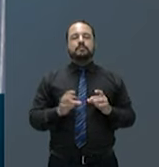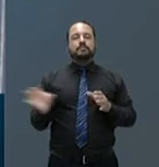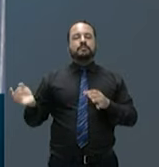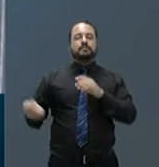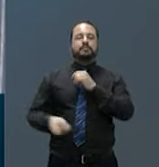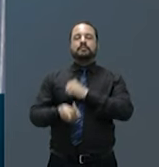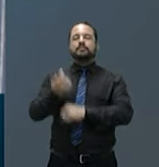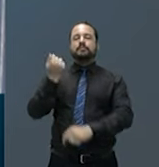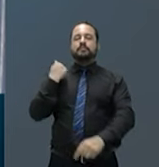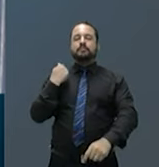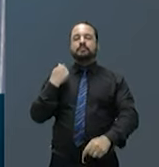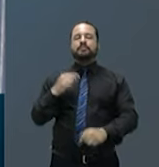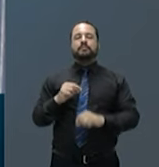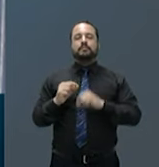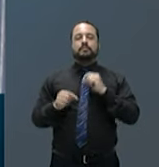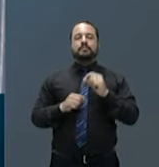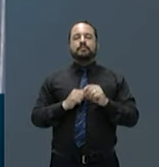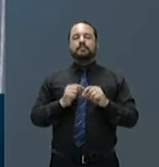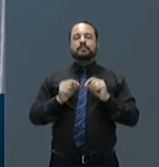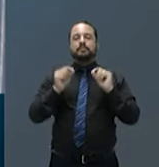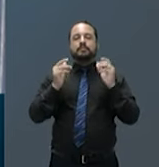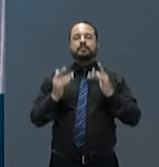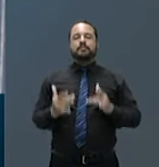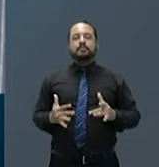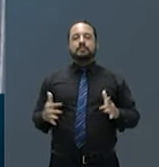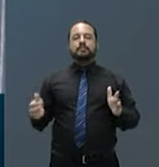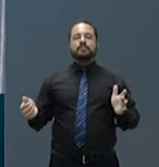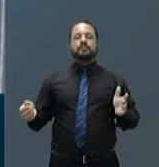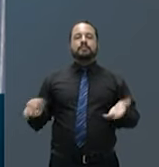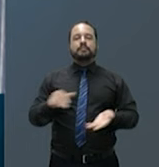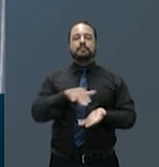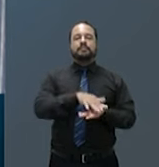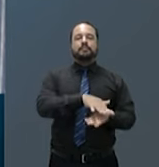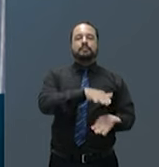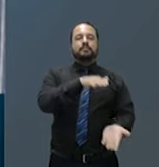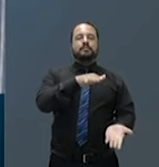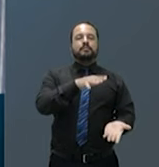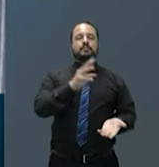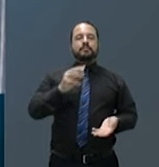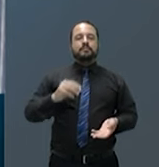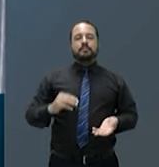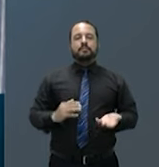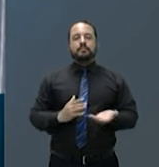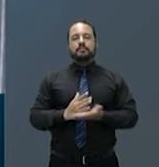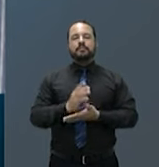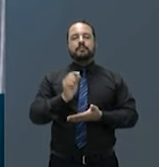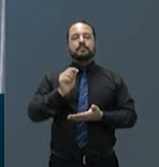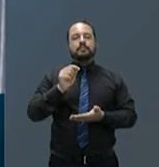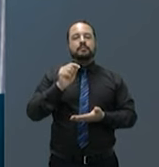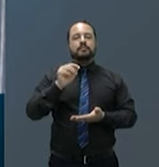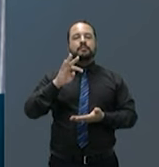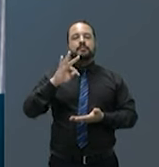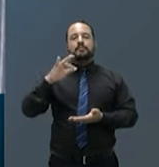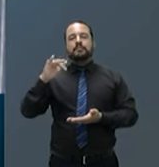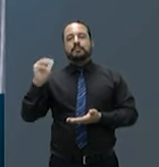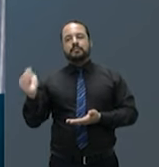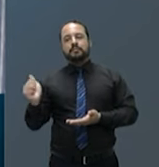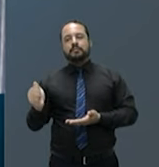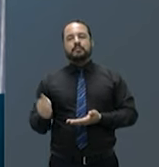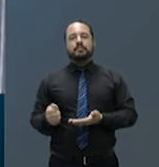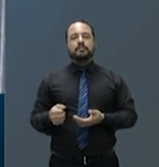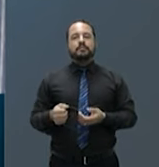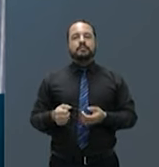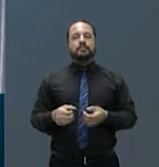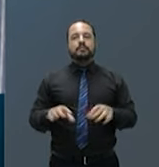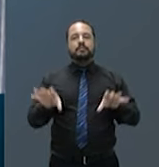as suas contrarrazões, juntou ao processo o provimento CSM 2394 do Tribunal